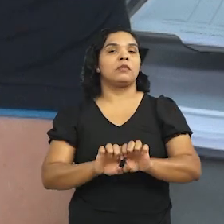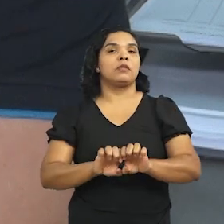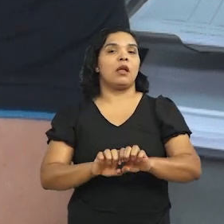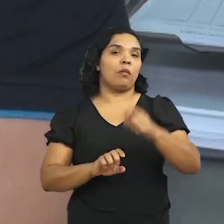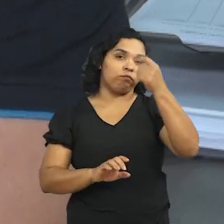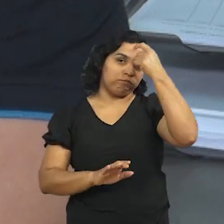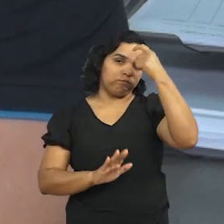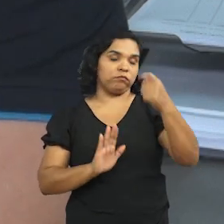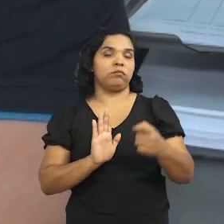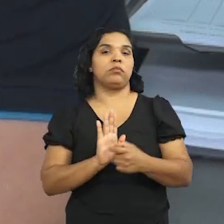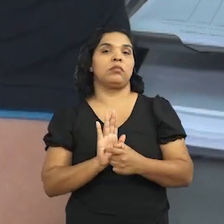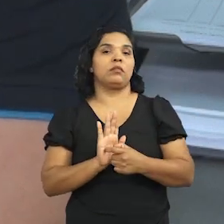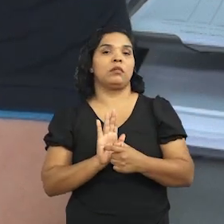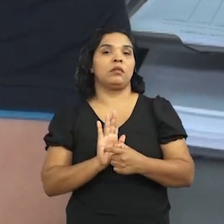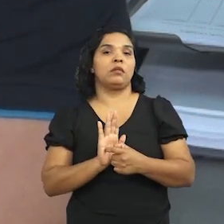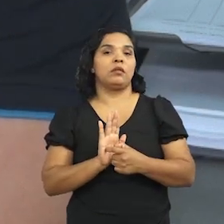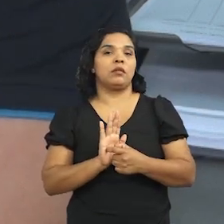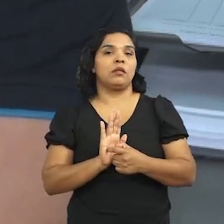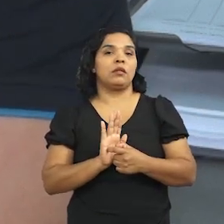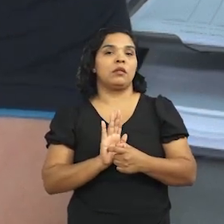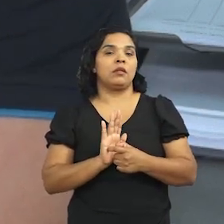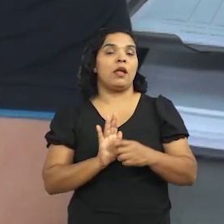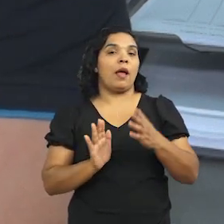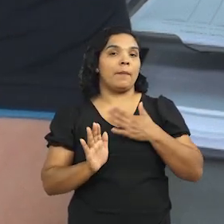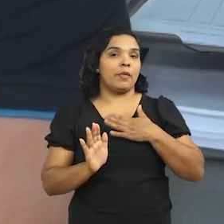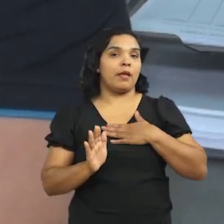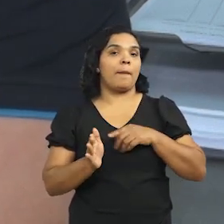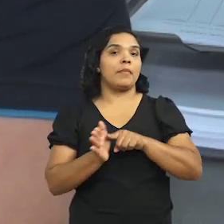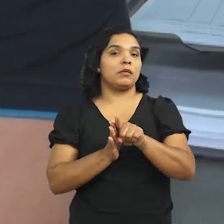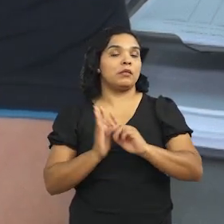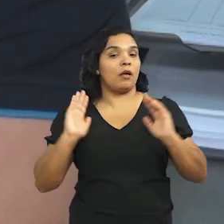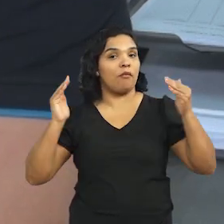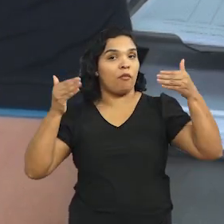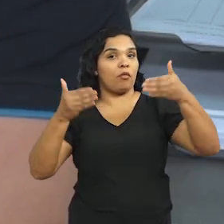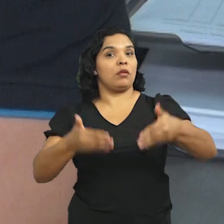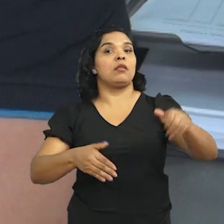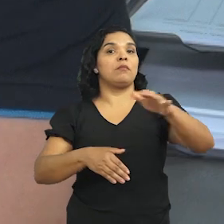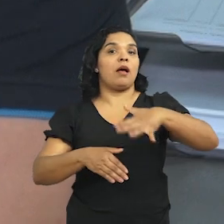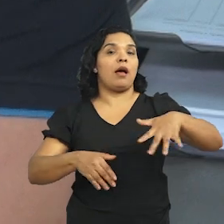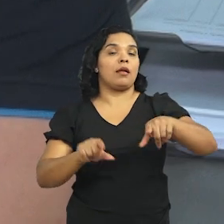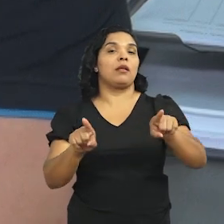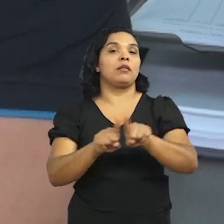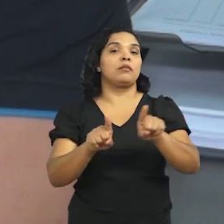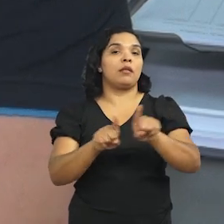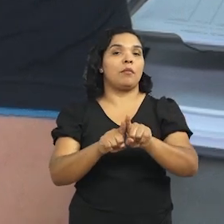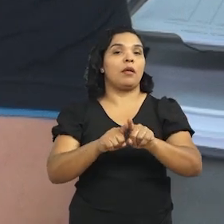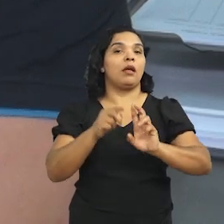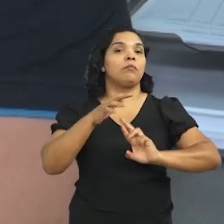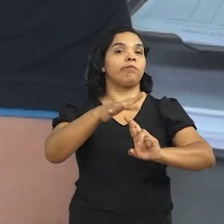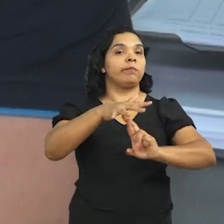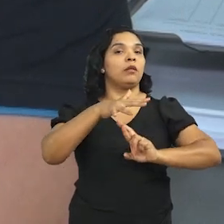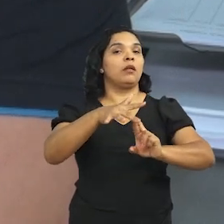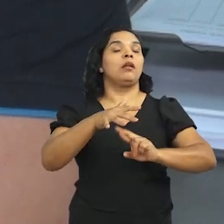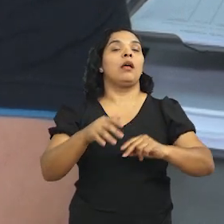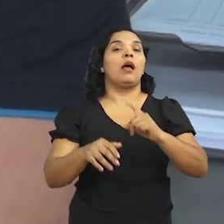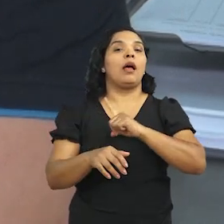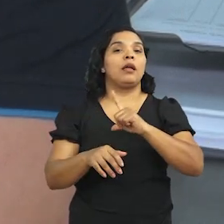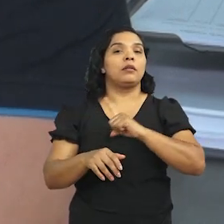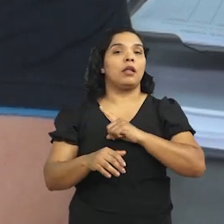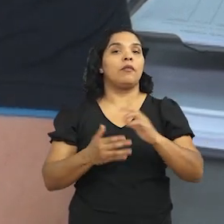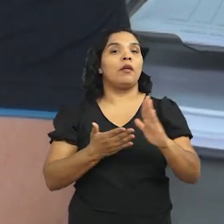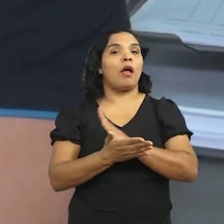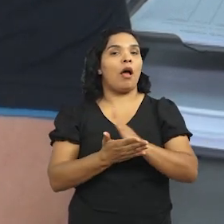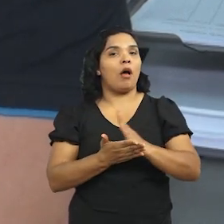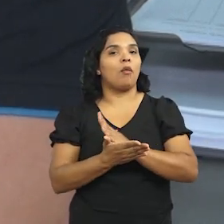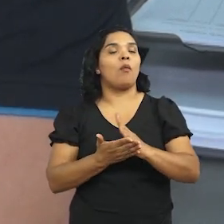infraestrutura com inteligência artificial. E aí, como minha vertente de pesquisa é voltado para a área também do meio ambiente com inteligência artificial, a